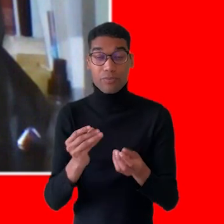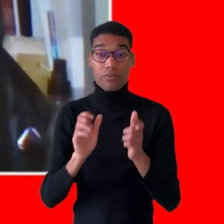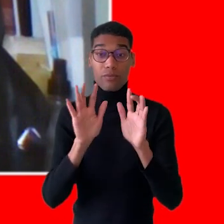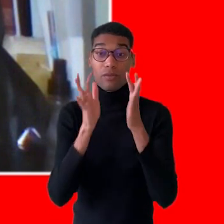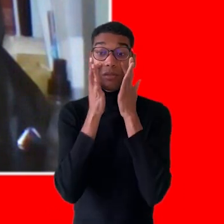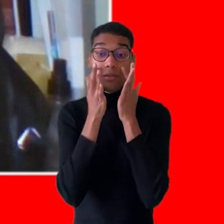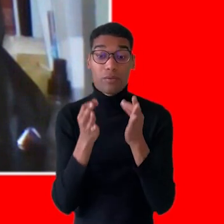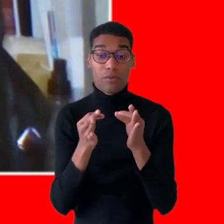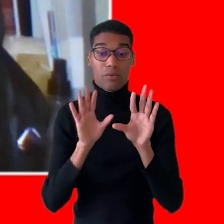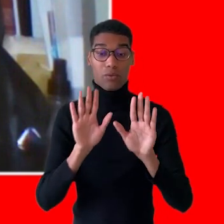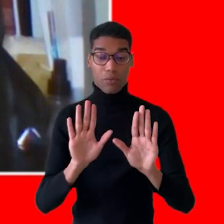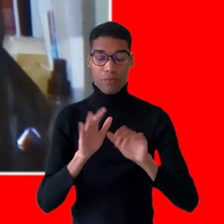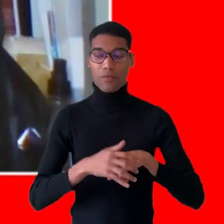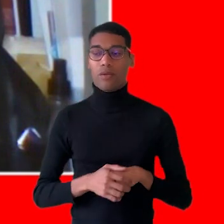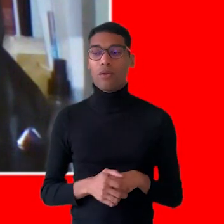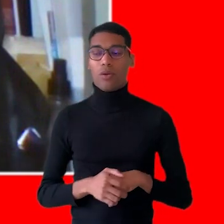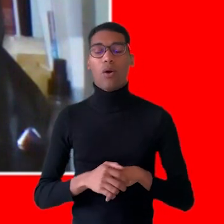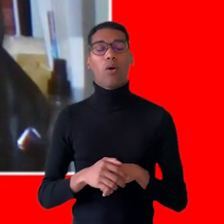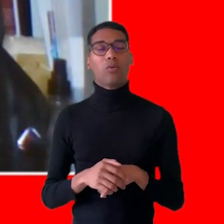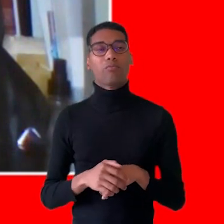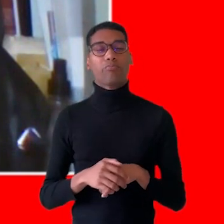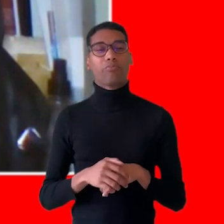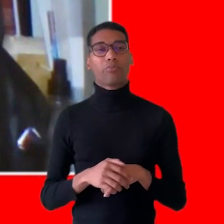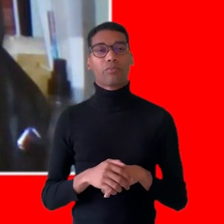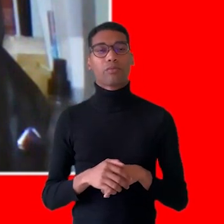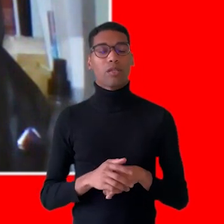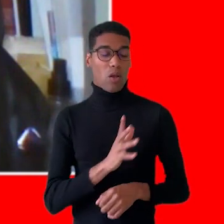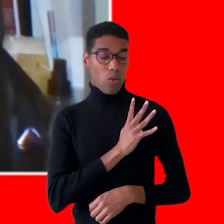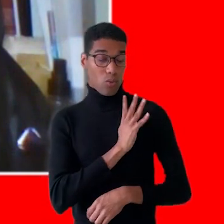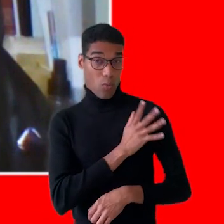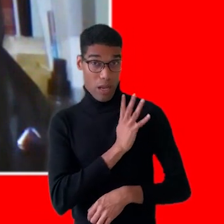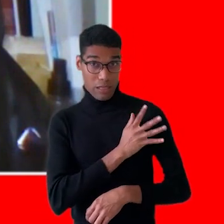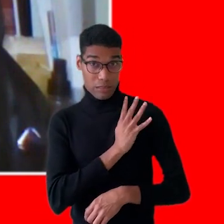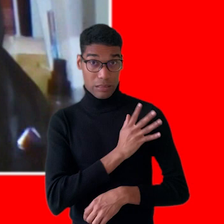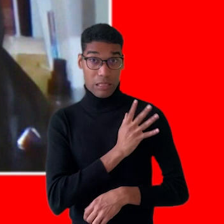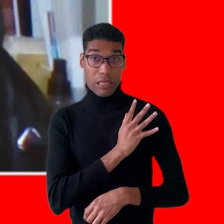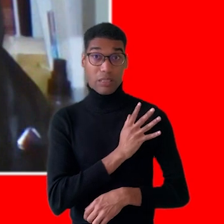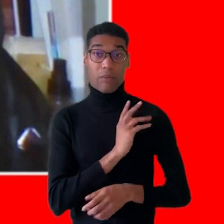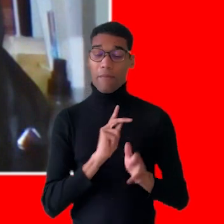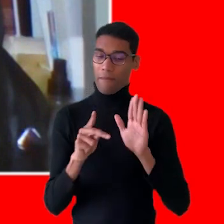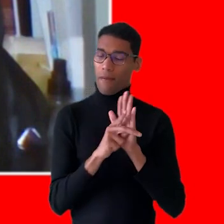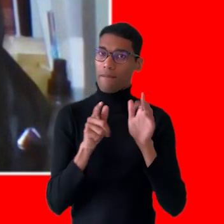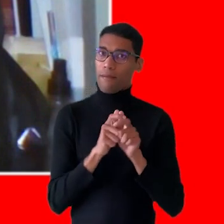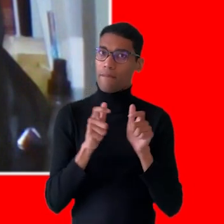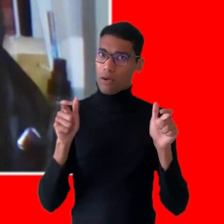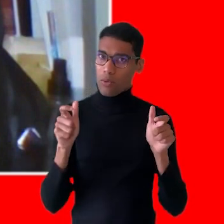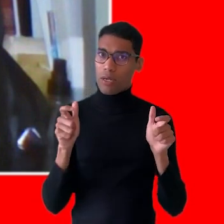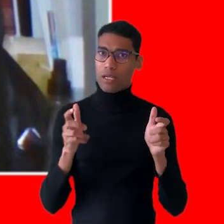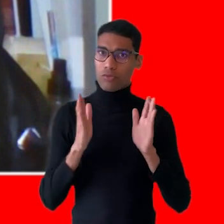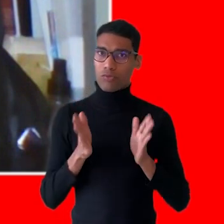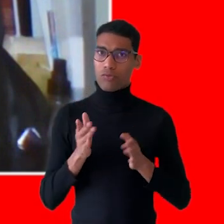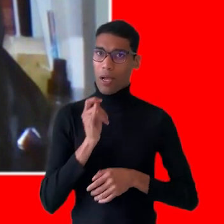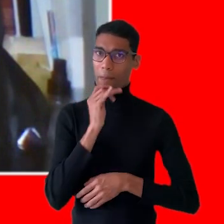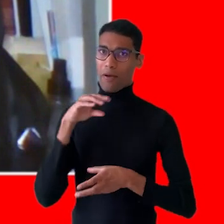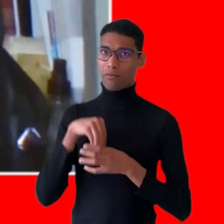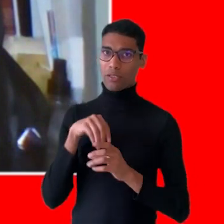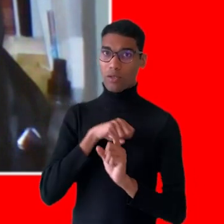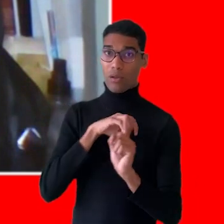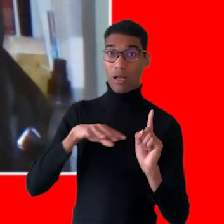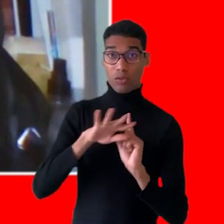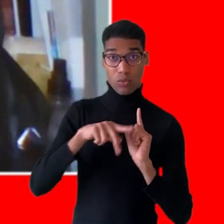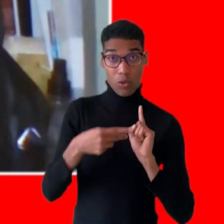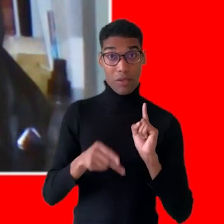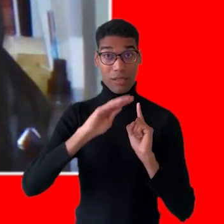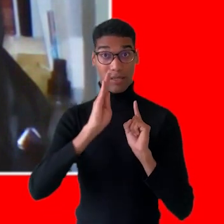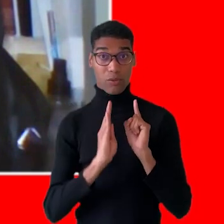seguinte: olha, o recrudescimento do racismo de uma parte da